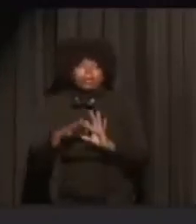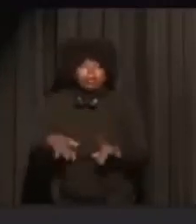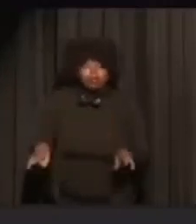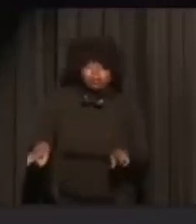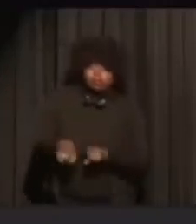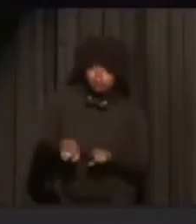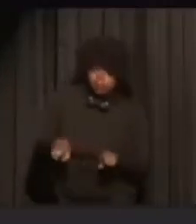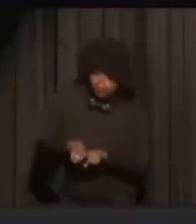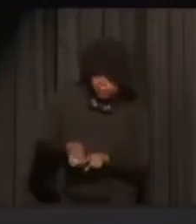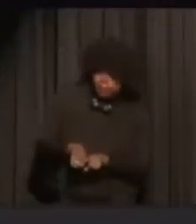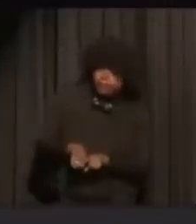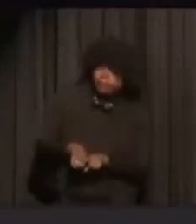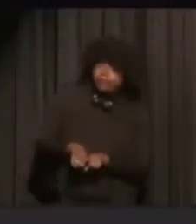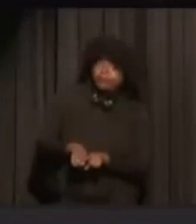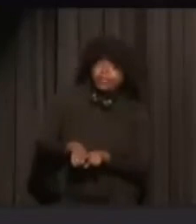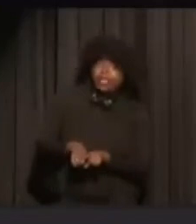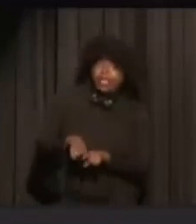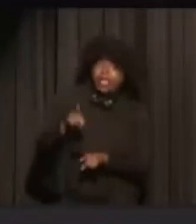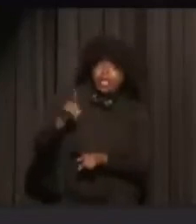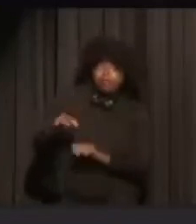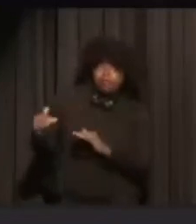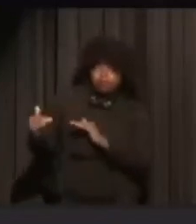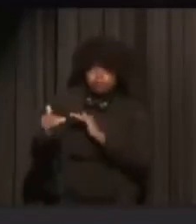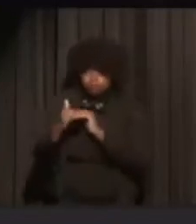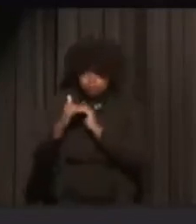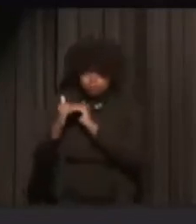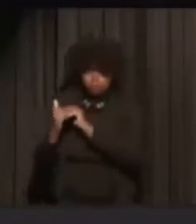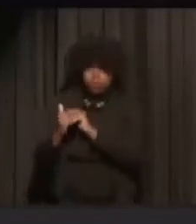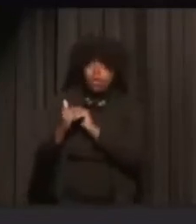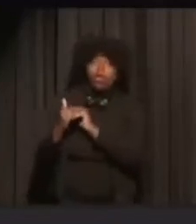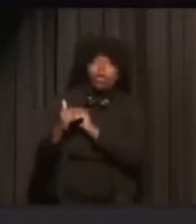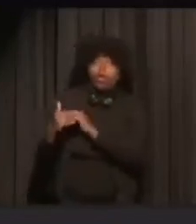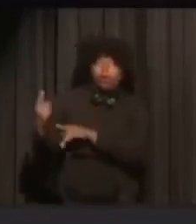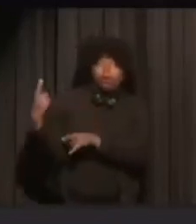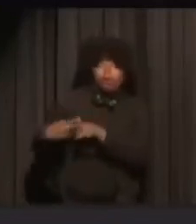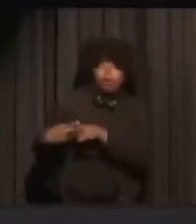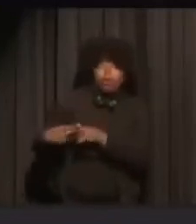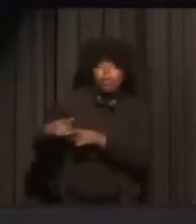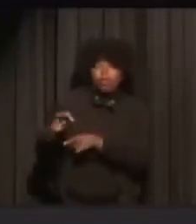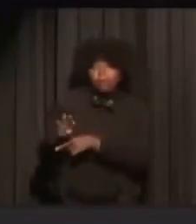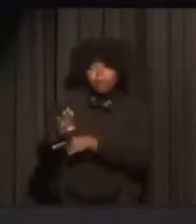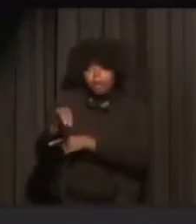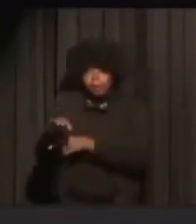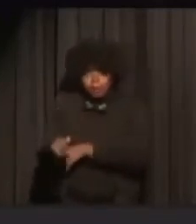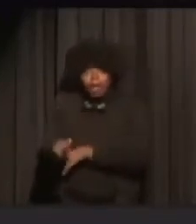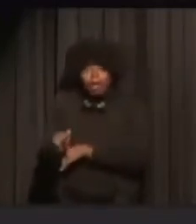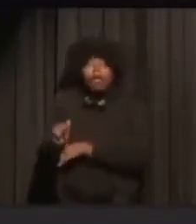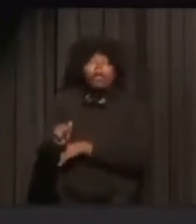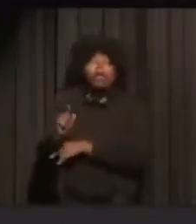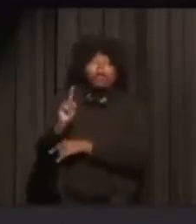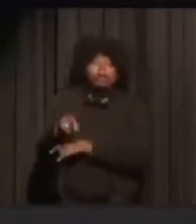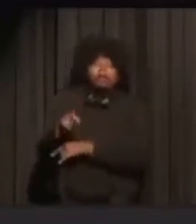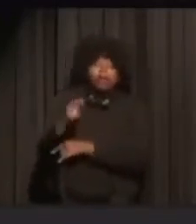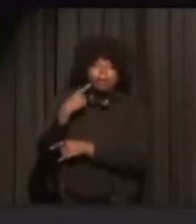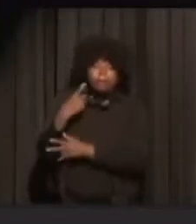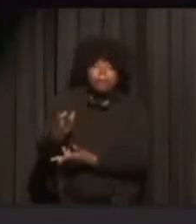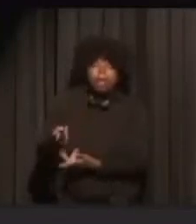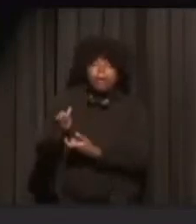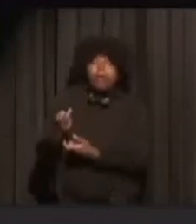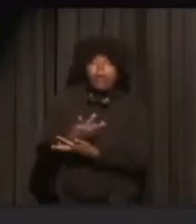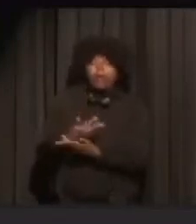também é sintomática porque o Ibama certamente verificou uma maior